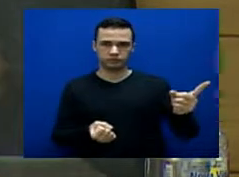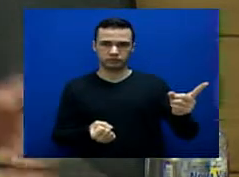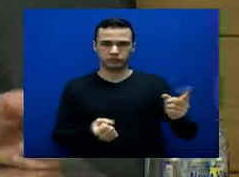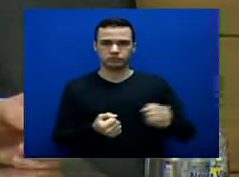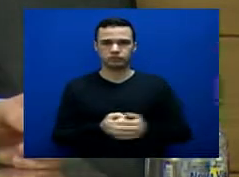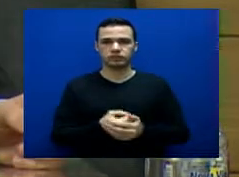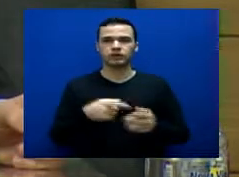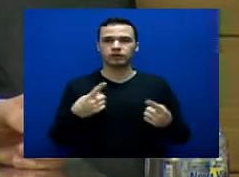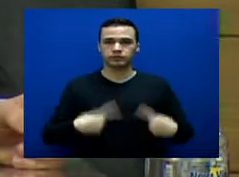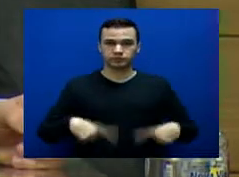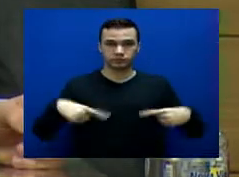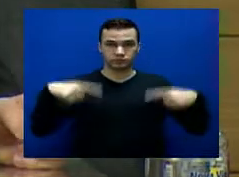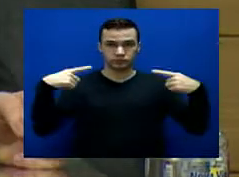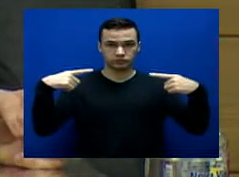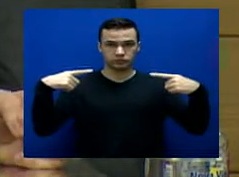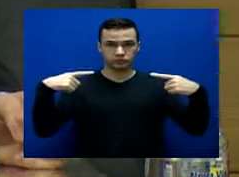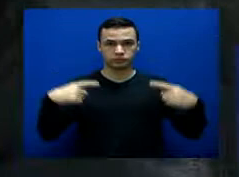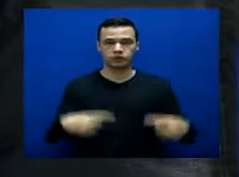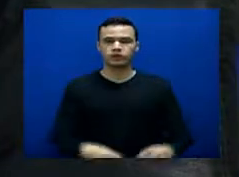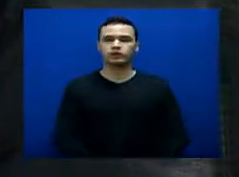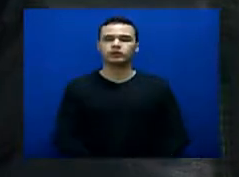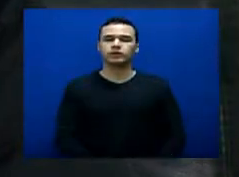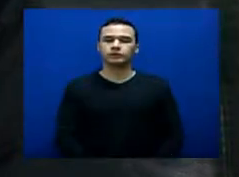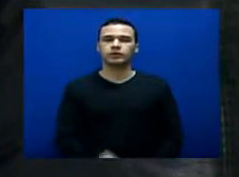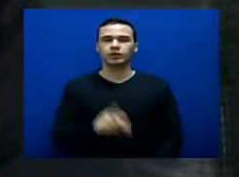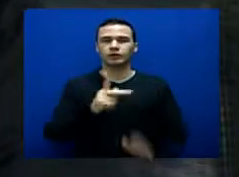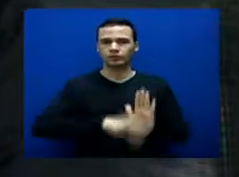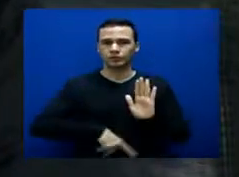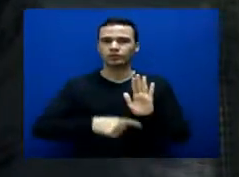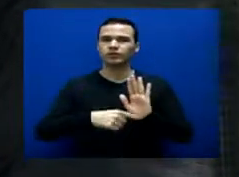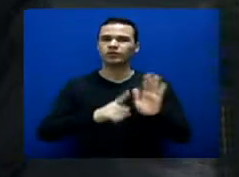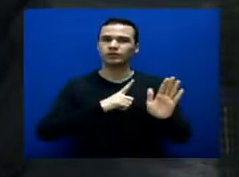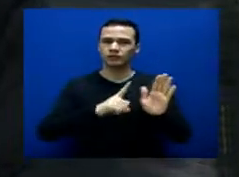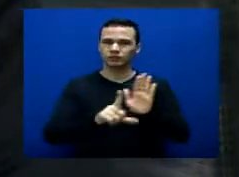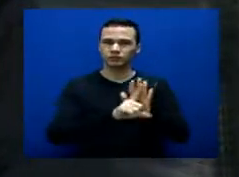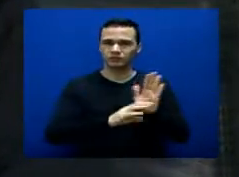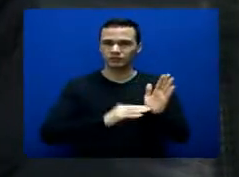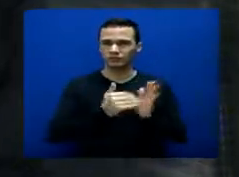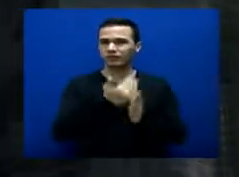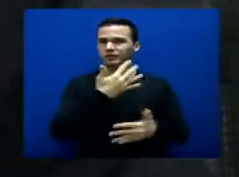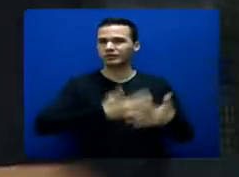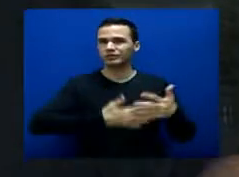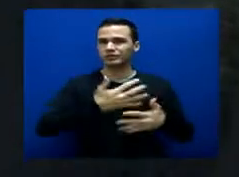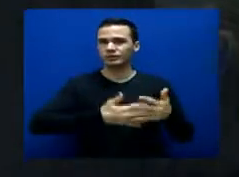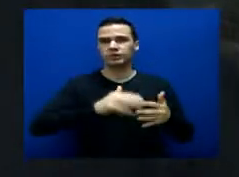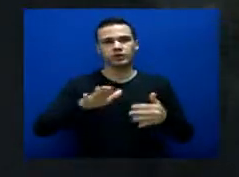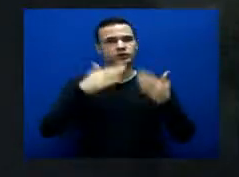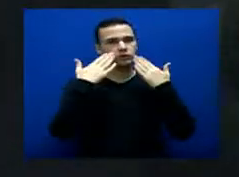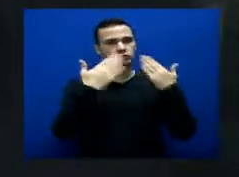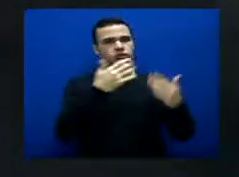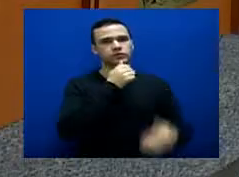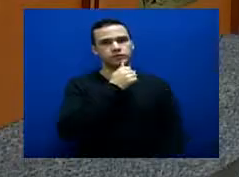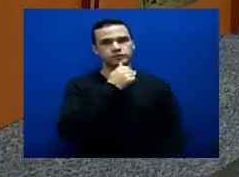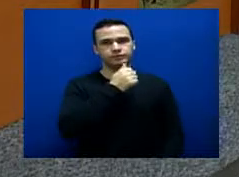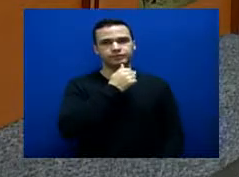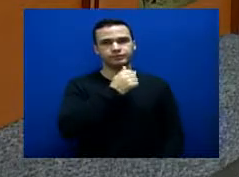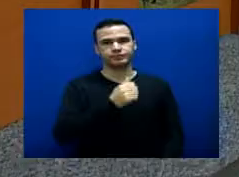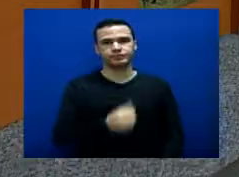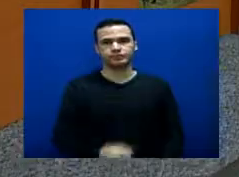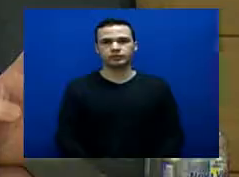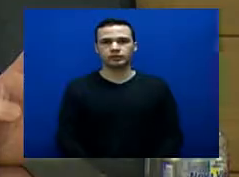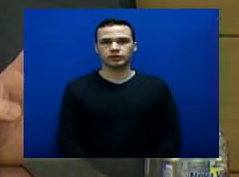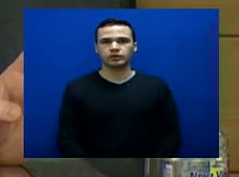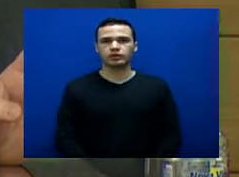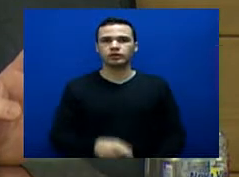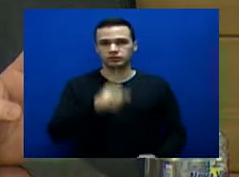em discussão... O vereador acabou de dizer que o projeto tem emenda, então ele fica prejudicado. Não, ainda não apresentou. Não apresentaram emenda. Então,